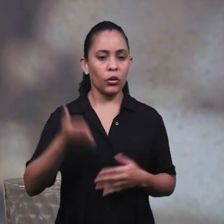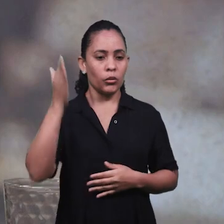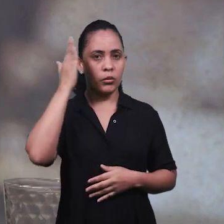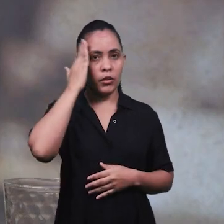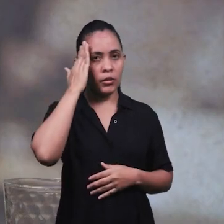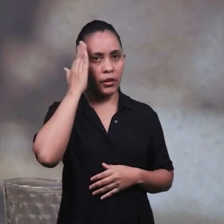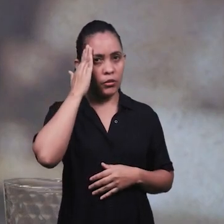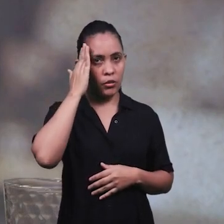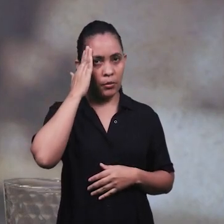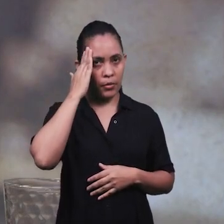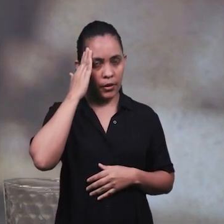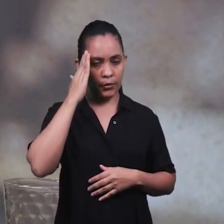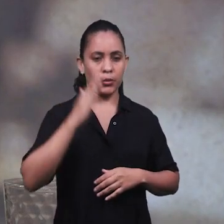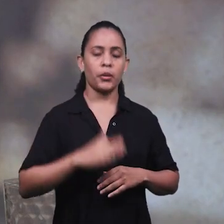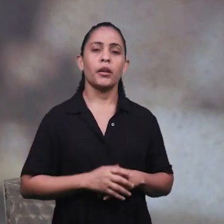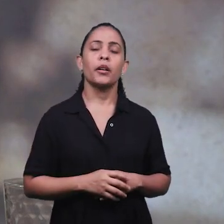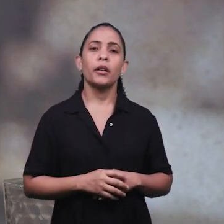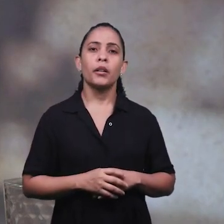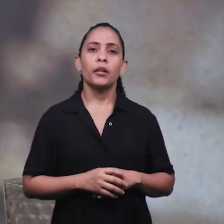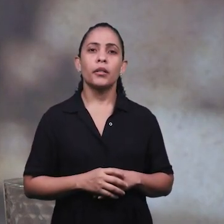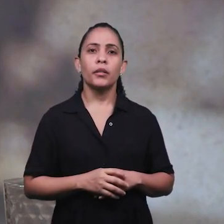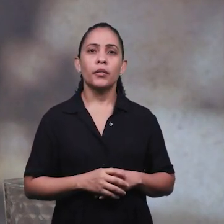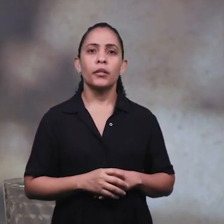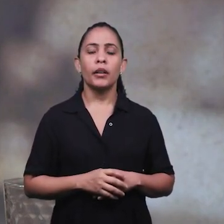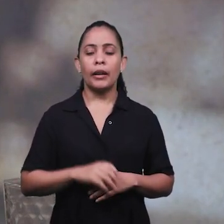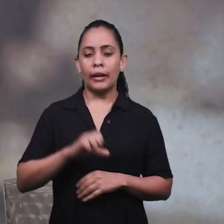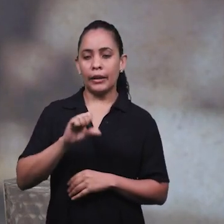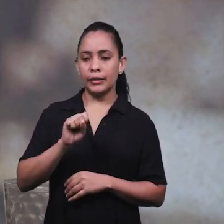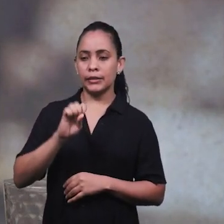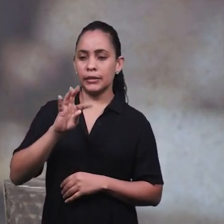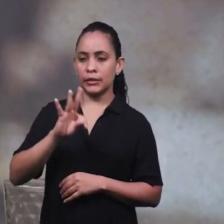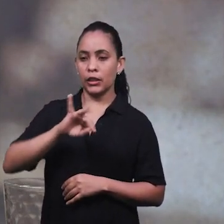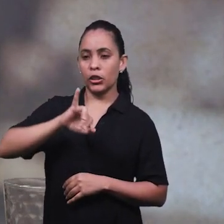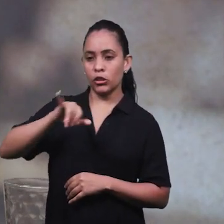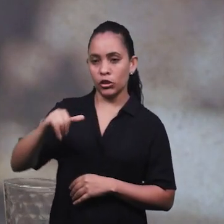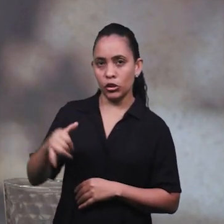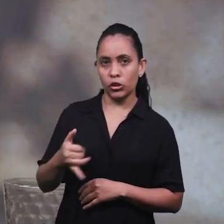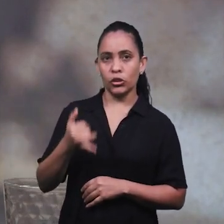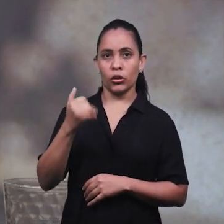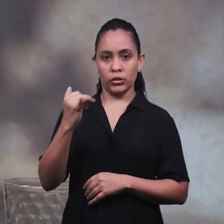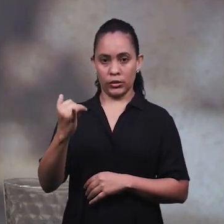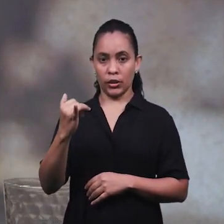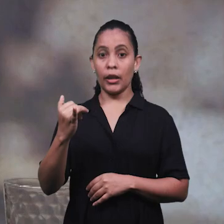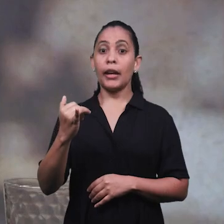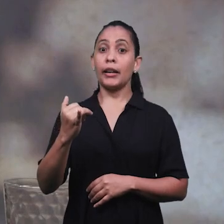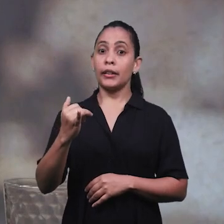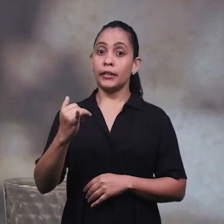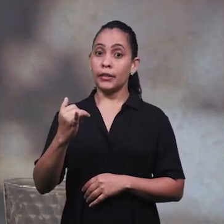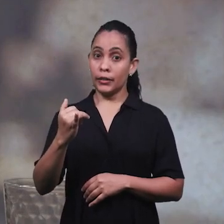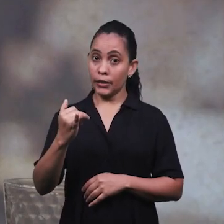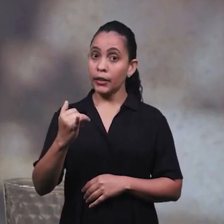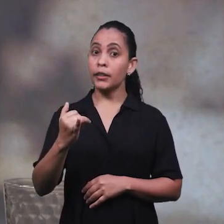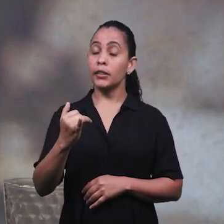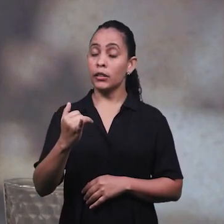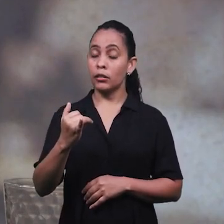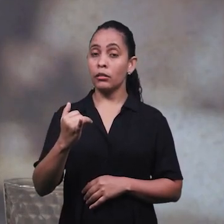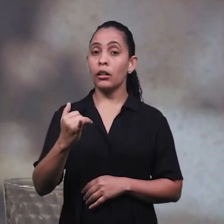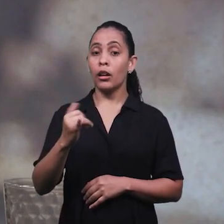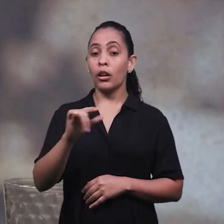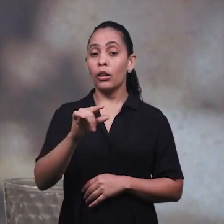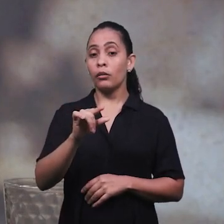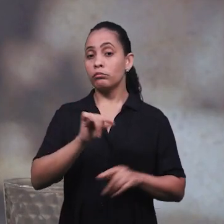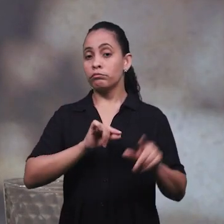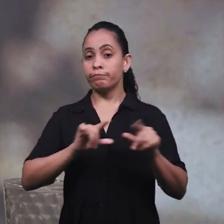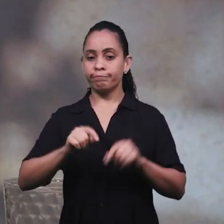entendimento do Superior Tribunal de Justiça, que é o STJ, que é aquele órgão máximo que decide as questões do direito comum no